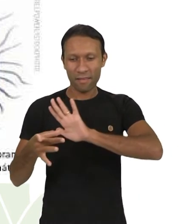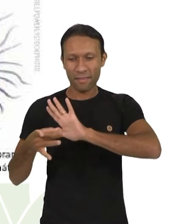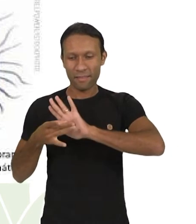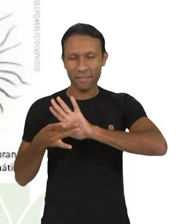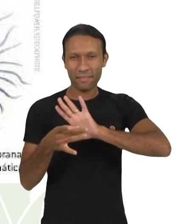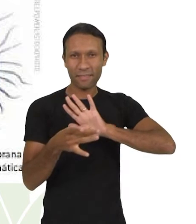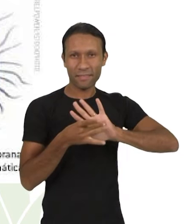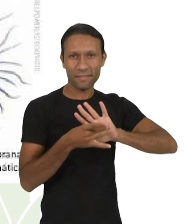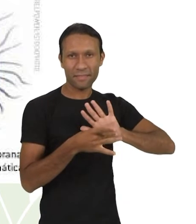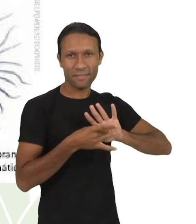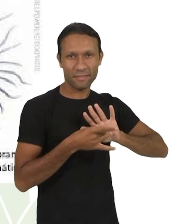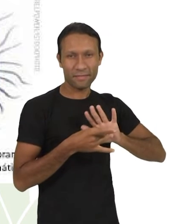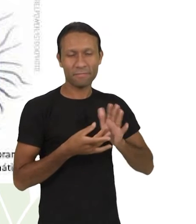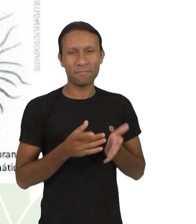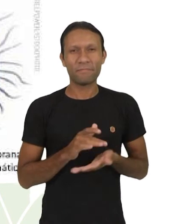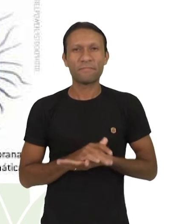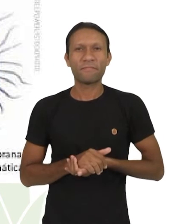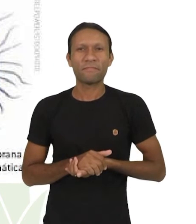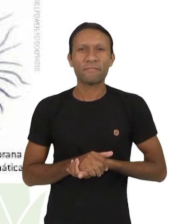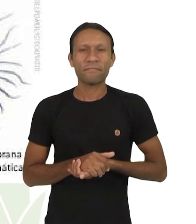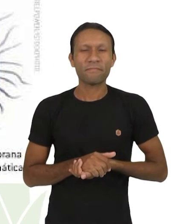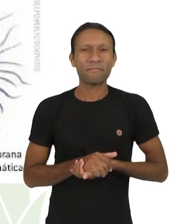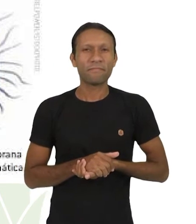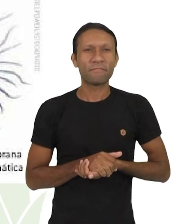ser transferidos de um canto para outro.